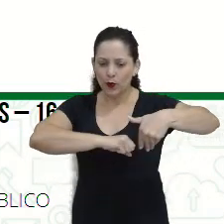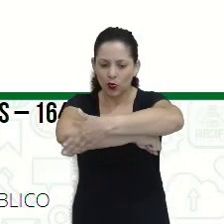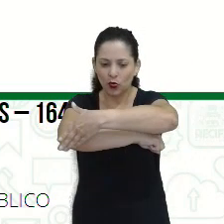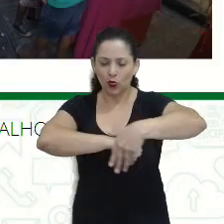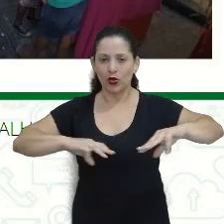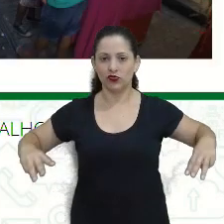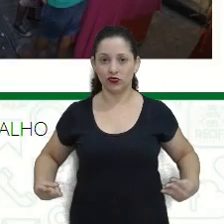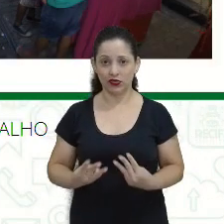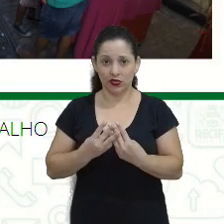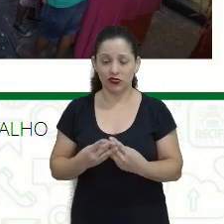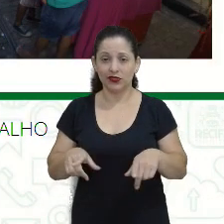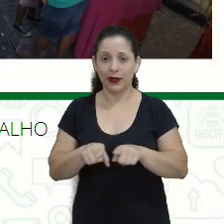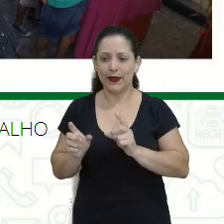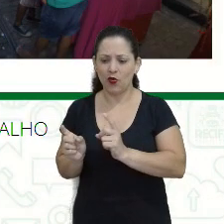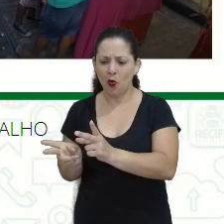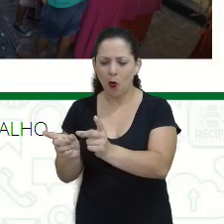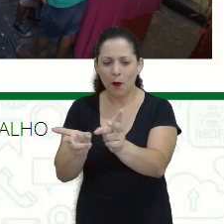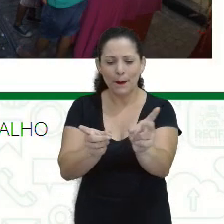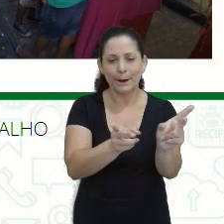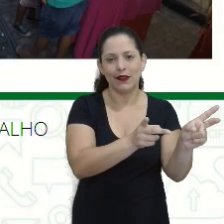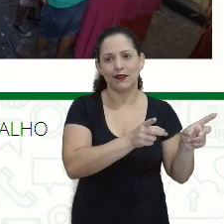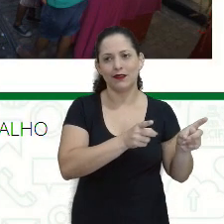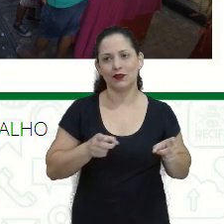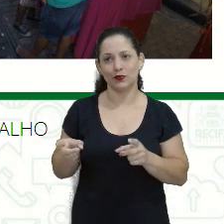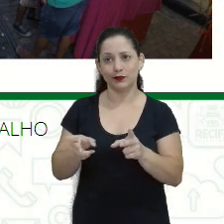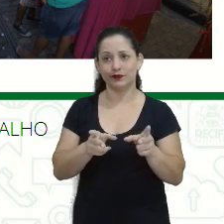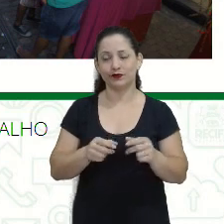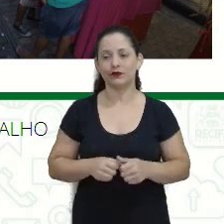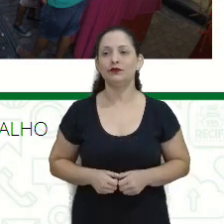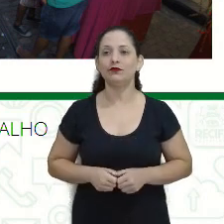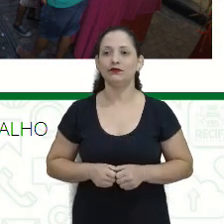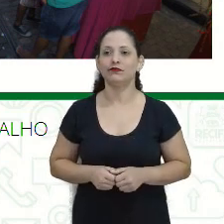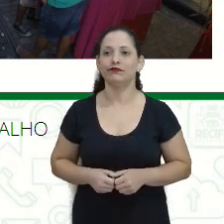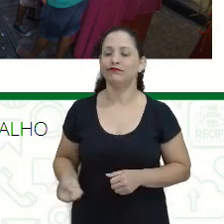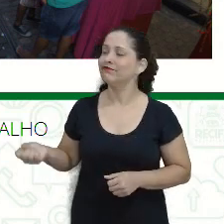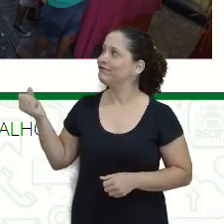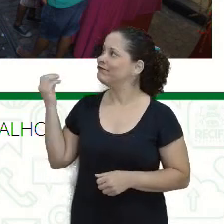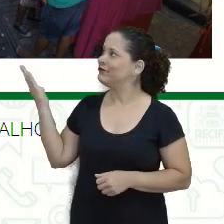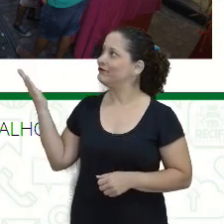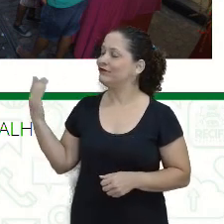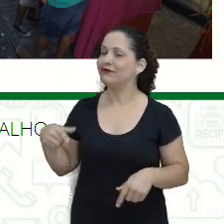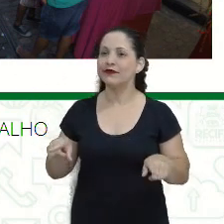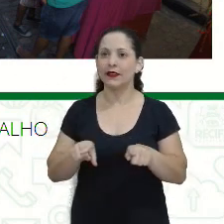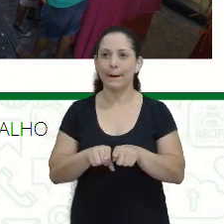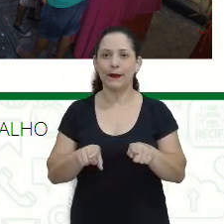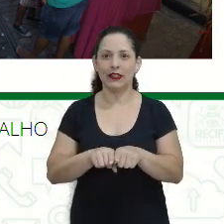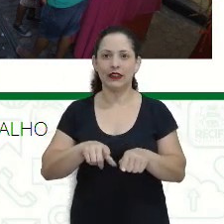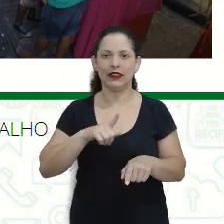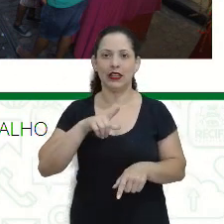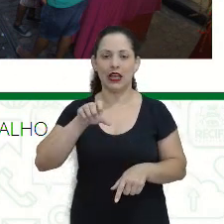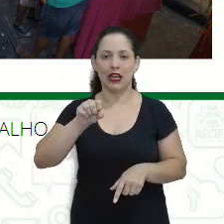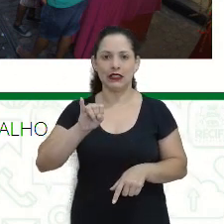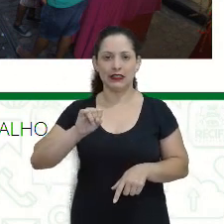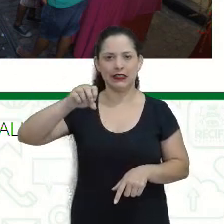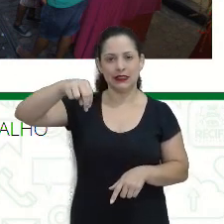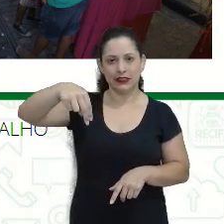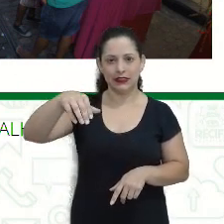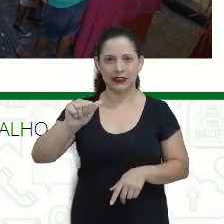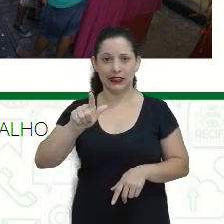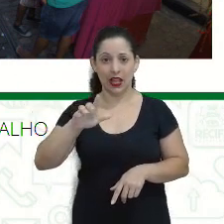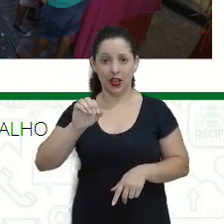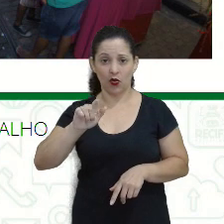comércio muito importante. Então, já que a gente vem tratando, tá aí, né? A sinagoga é a primeira sinagoga não só do Brasil, mas